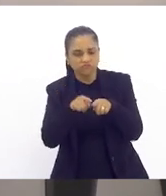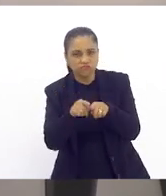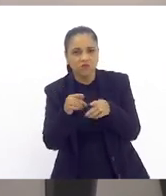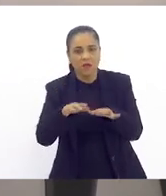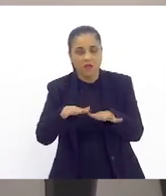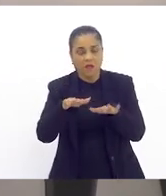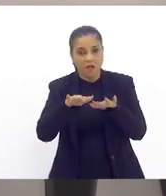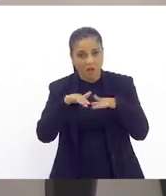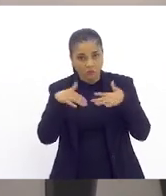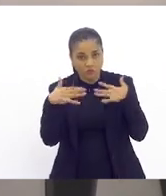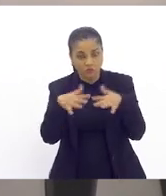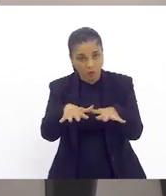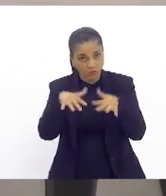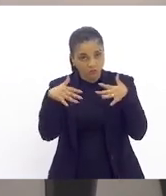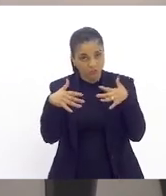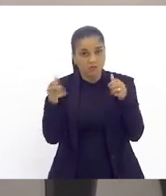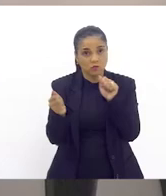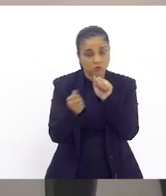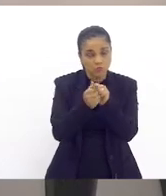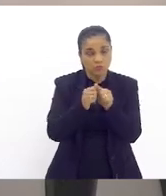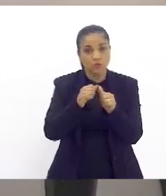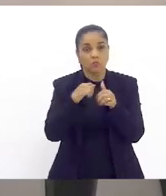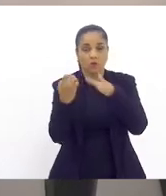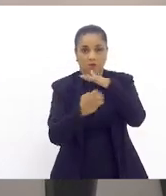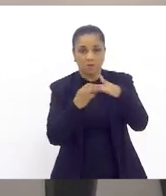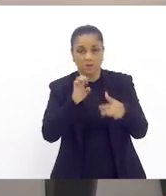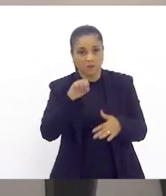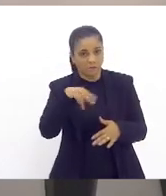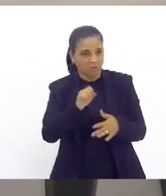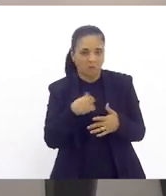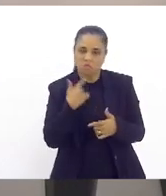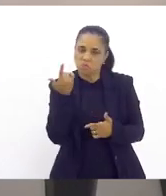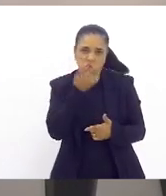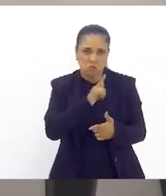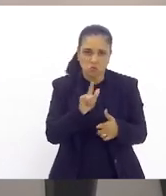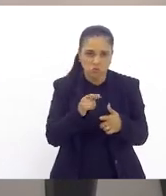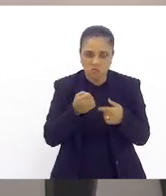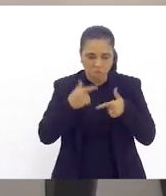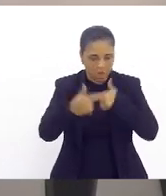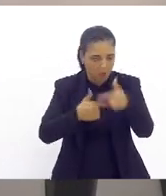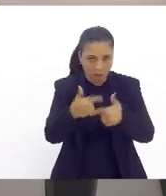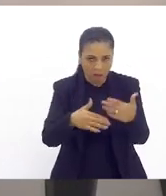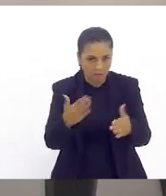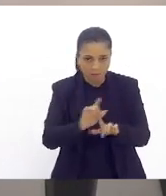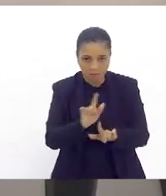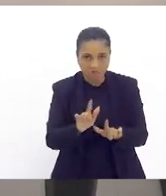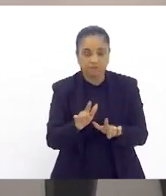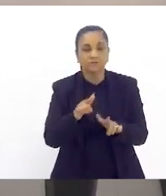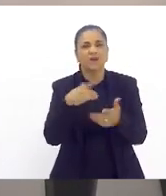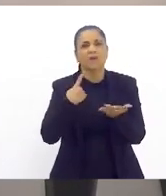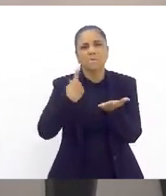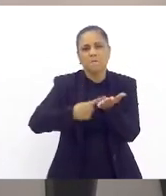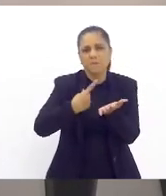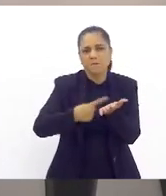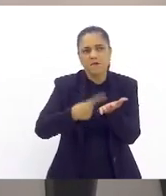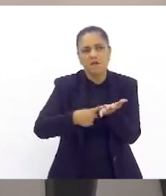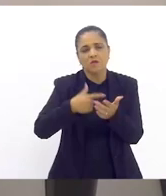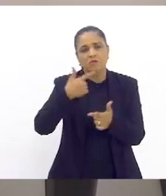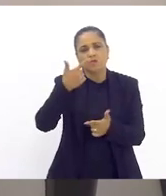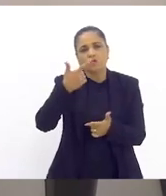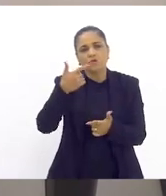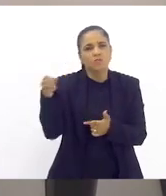produtiva estou marcando já marcamos agora uma audiência estamos solicitando uma aguardando a data com a a nova composição